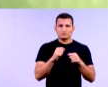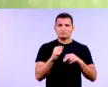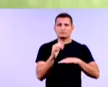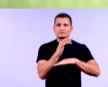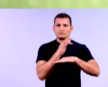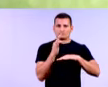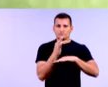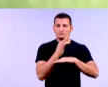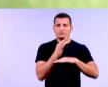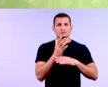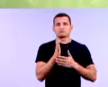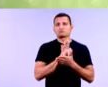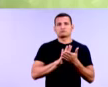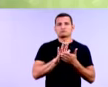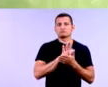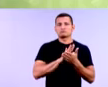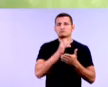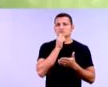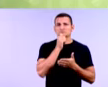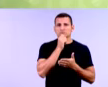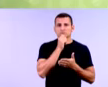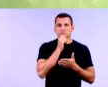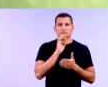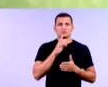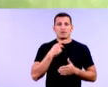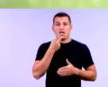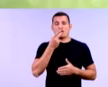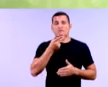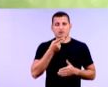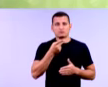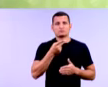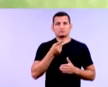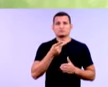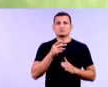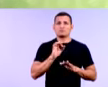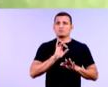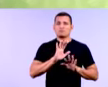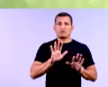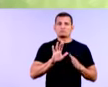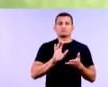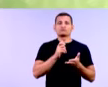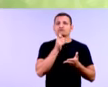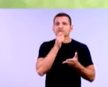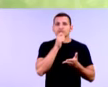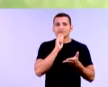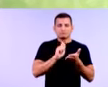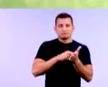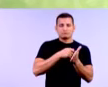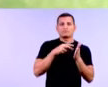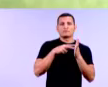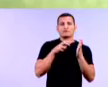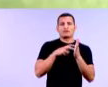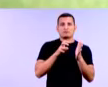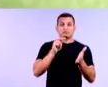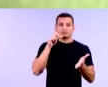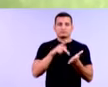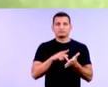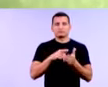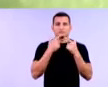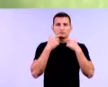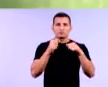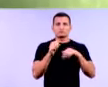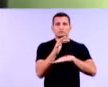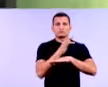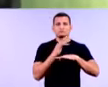não existe. Ela existe na nossa fala, mas assim, ela não é reconhecida como vocábulo existente na língua